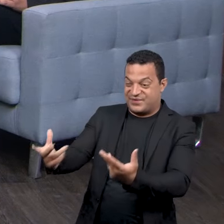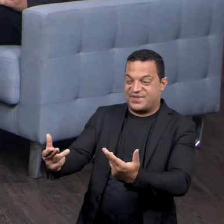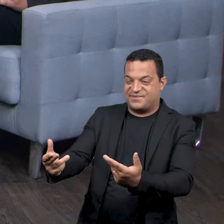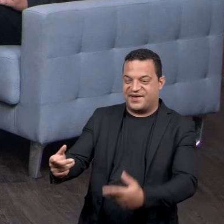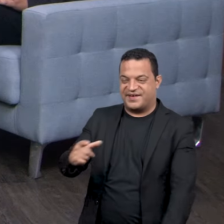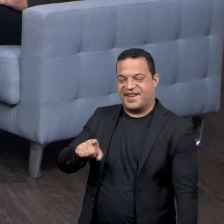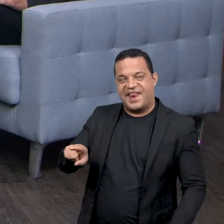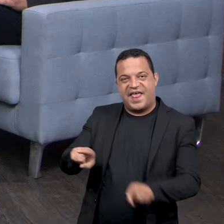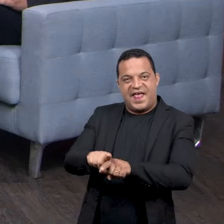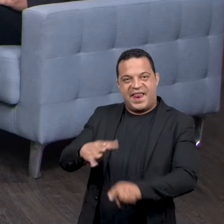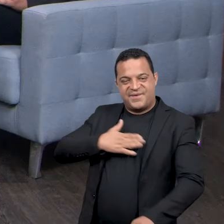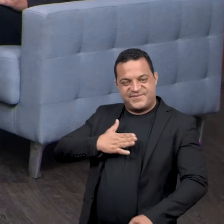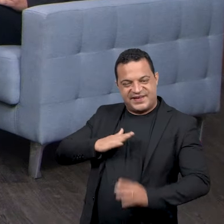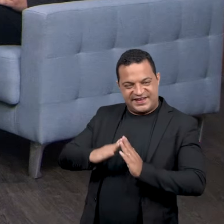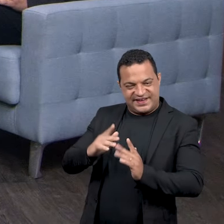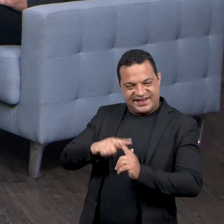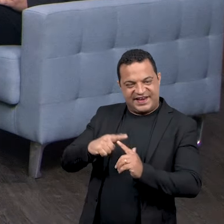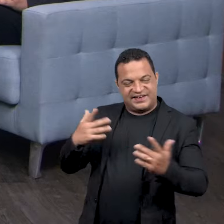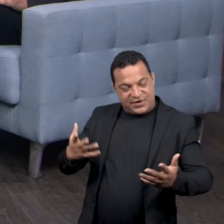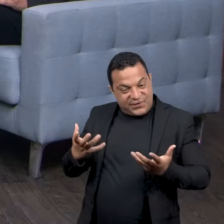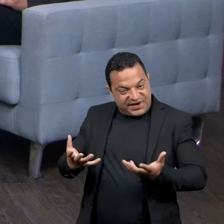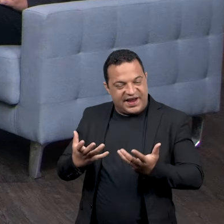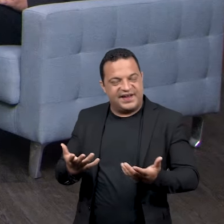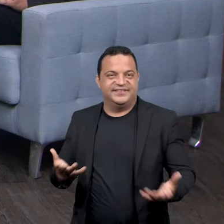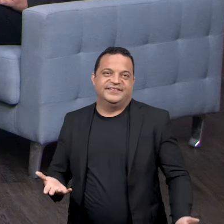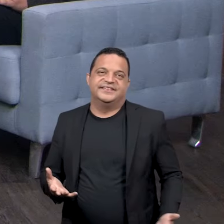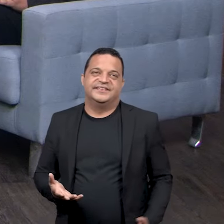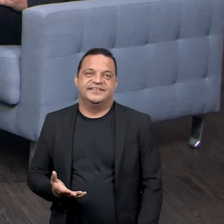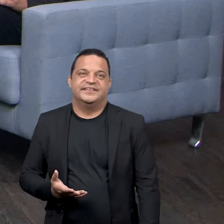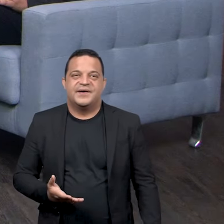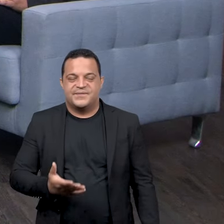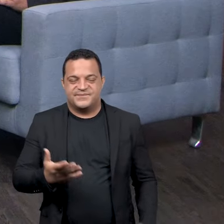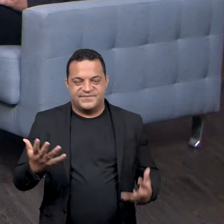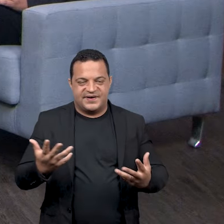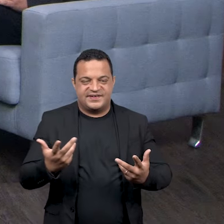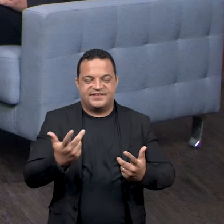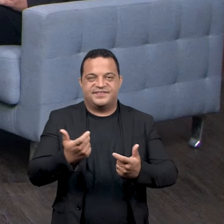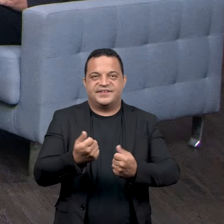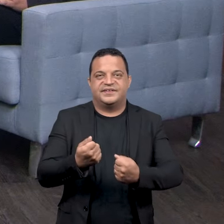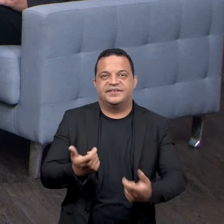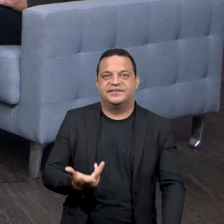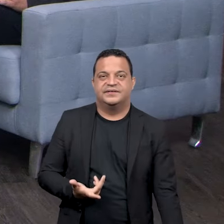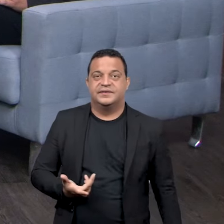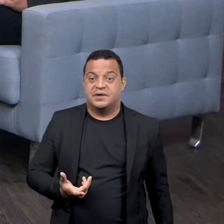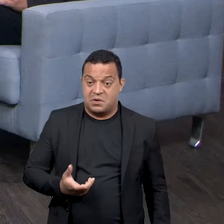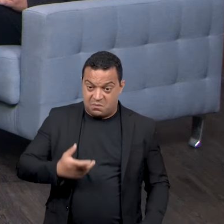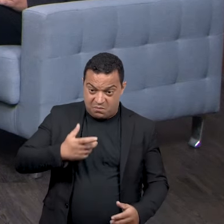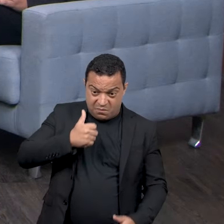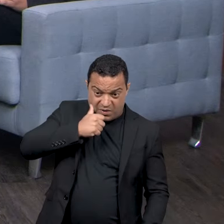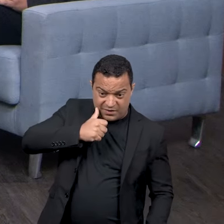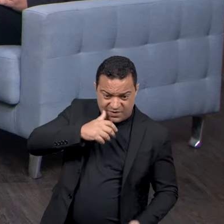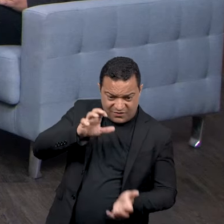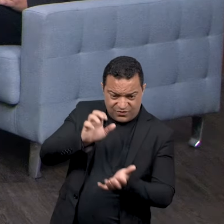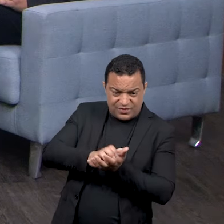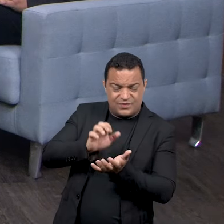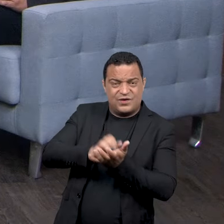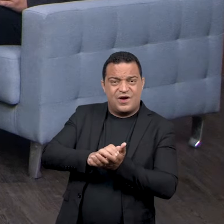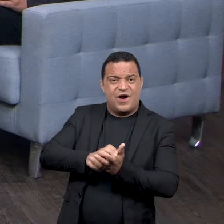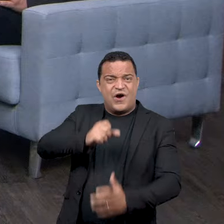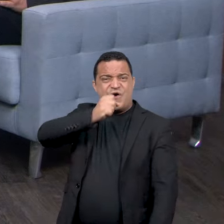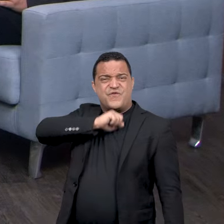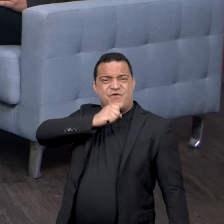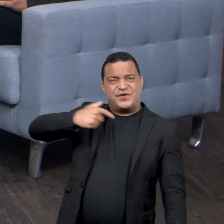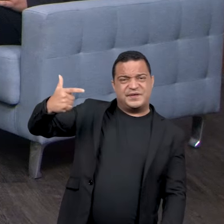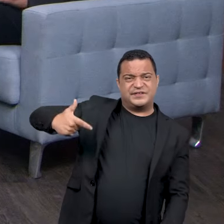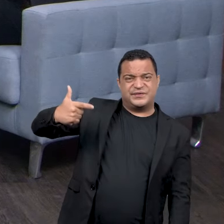vou alcançar essa bênção. Eu quero essa Esse é um bênção. mistério, hein? Eu quero essa bênção na minha igreja também, rapaz. Que maravilha, benção, né, rapaz? maravilha. Uma irmã